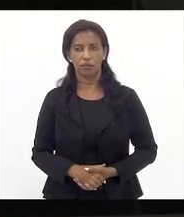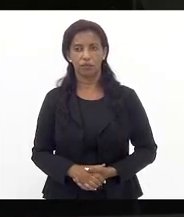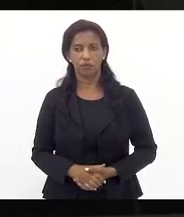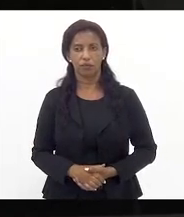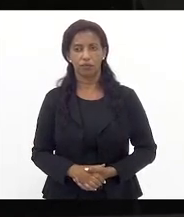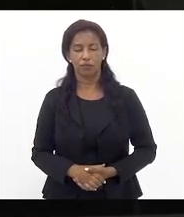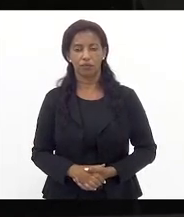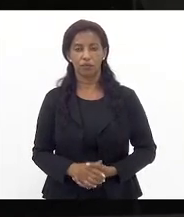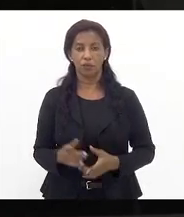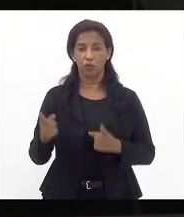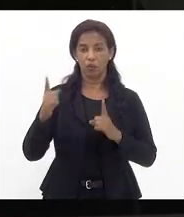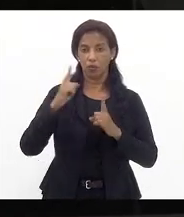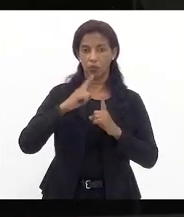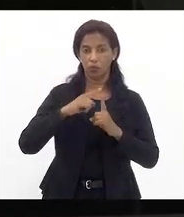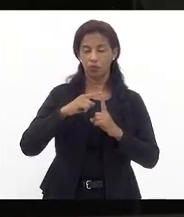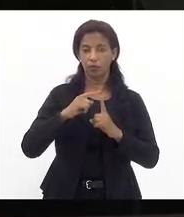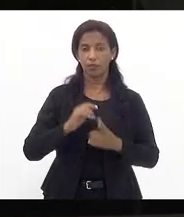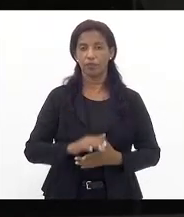Um deles,